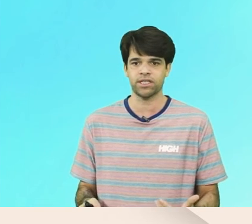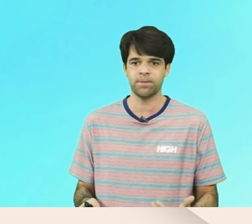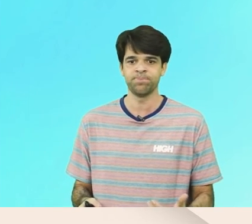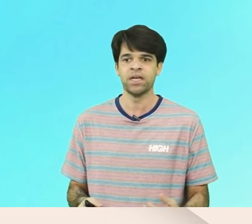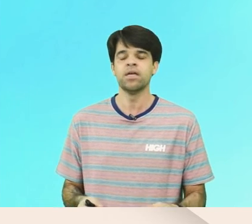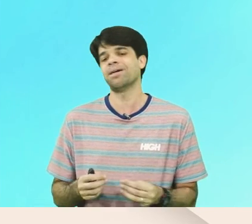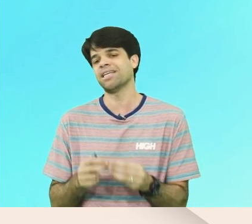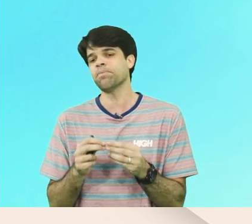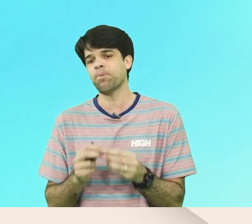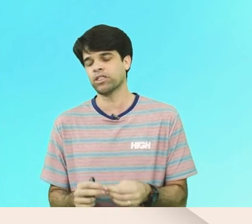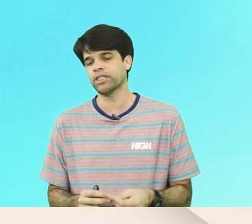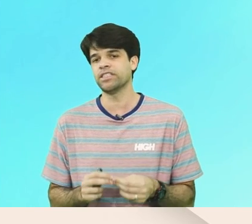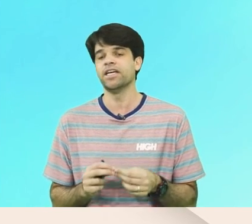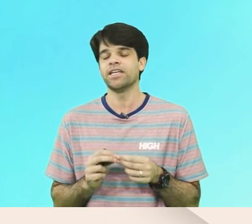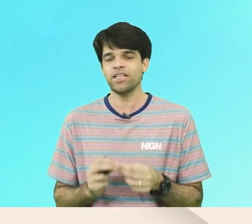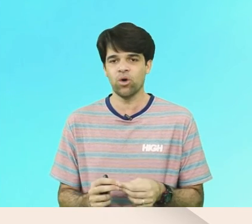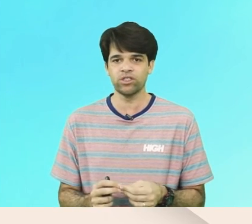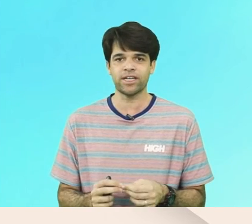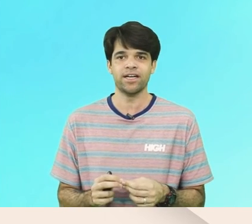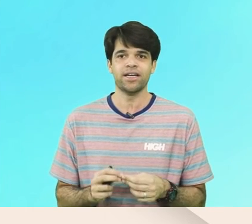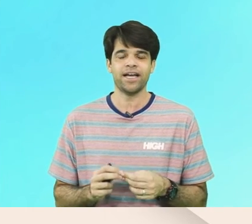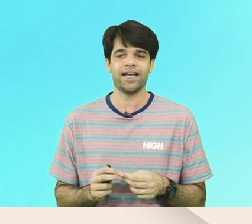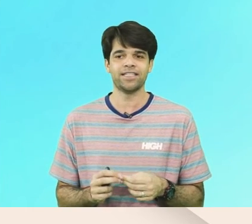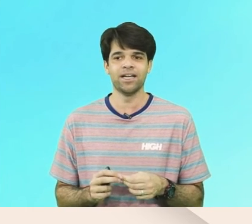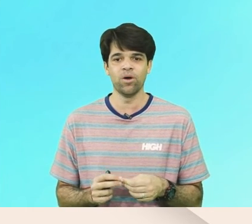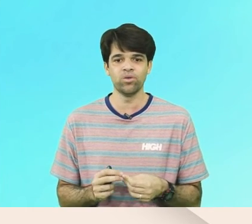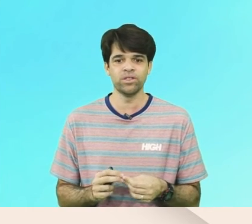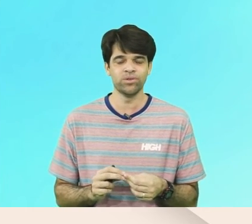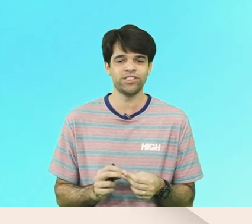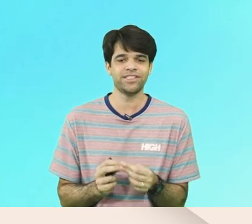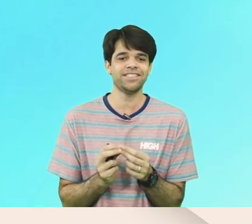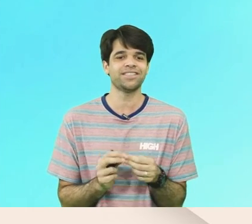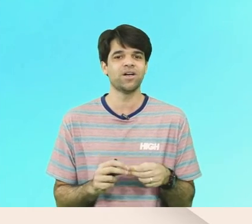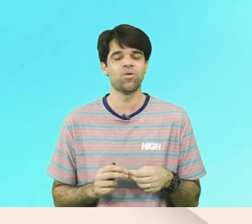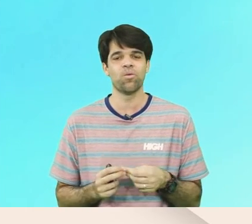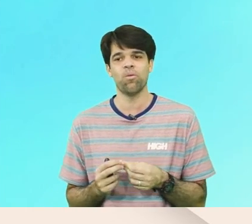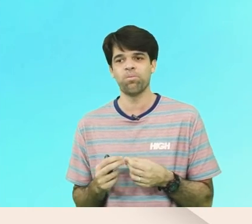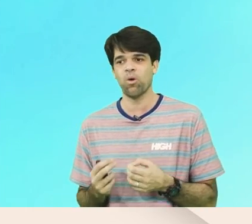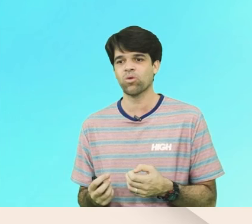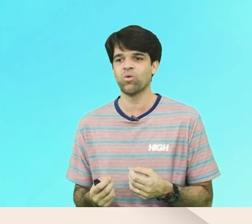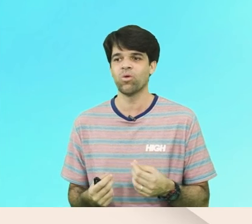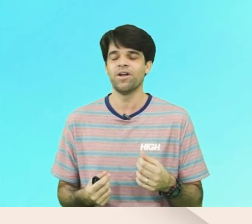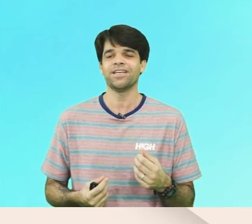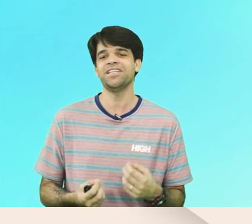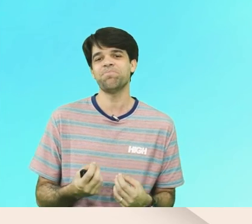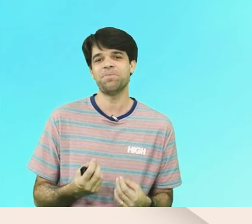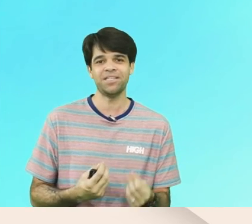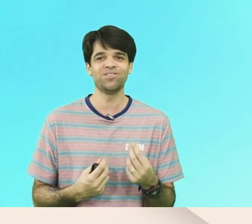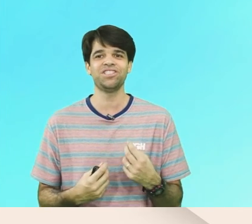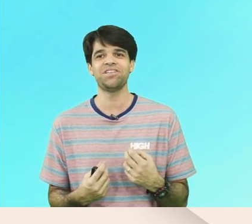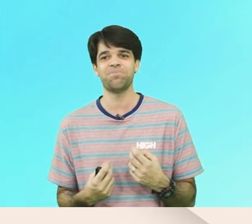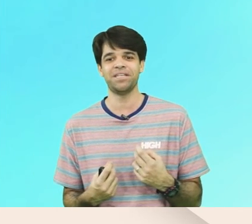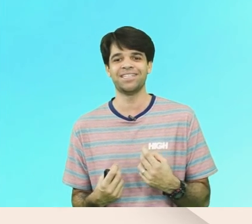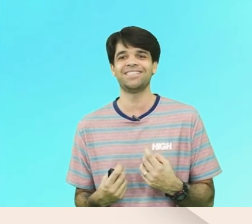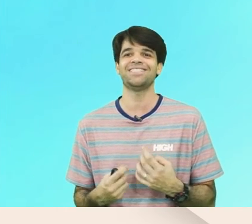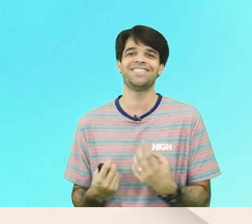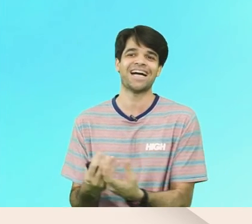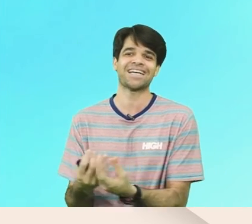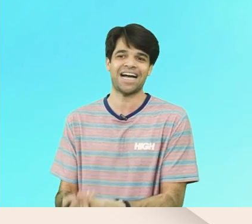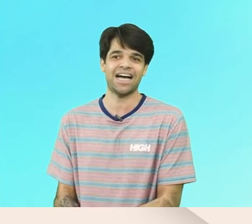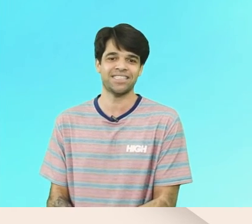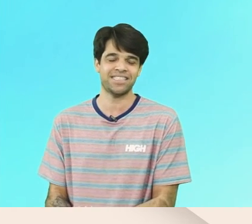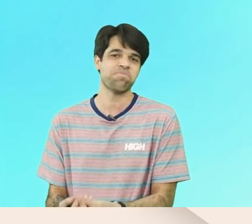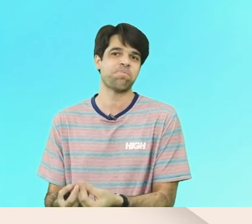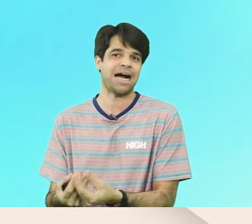ambiental, política. Mas é importante. E outra, não se sintam um pouco inibidos e inibidas